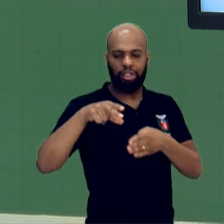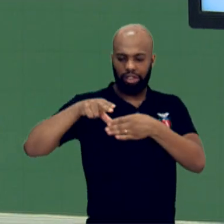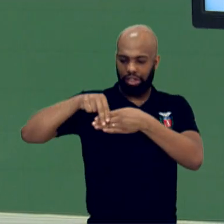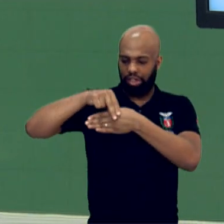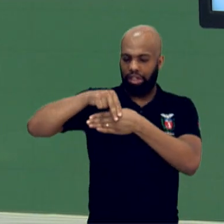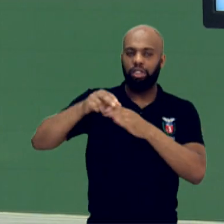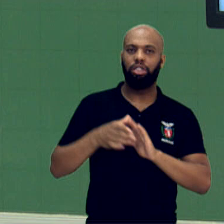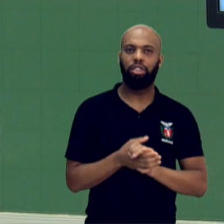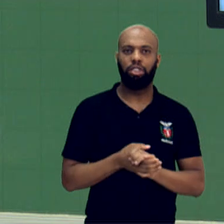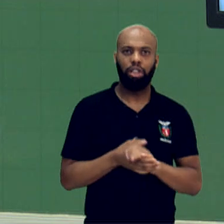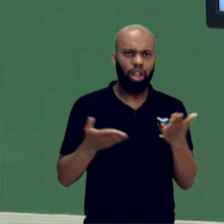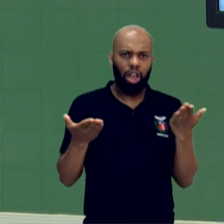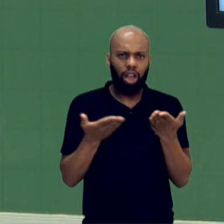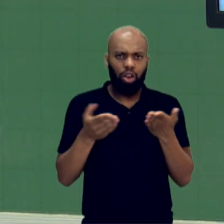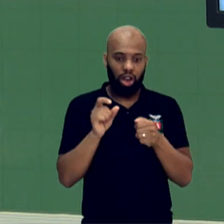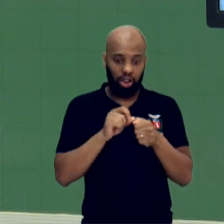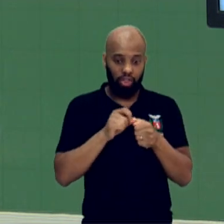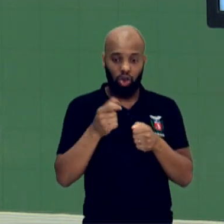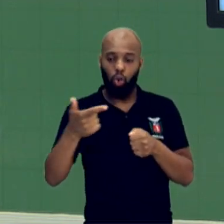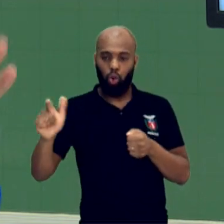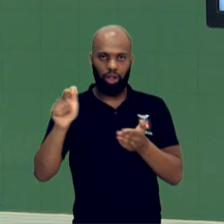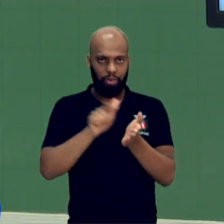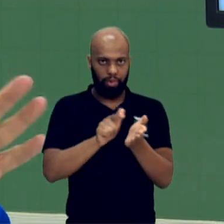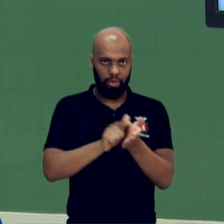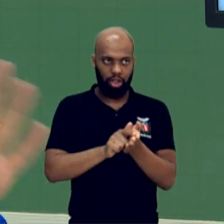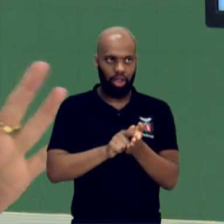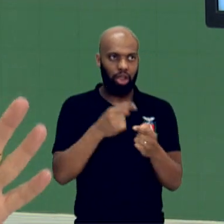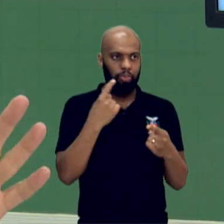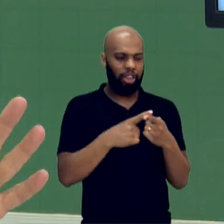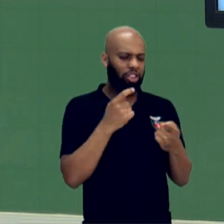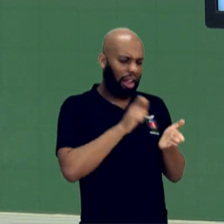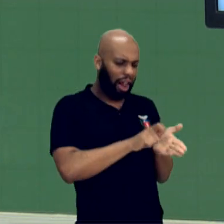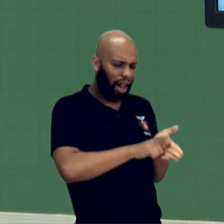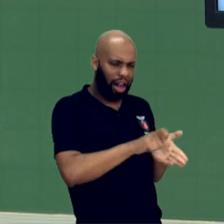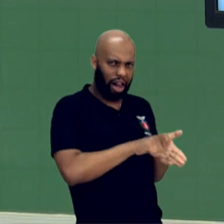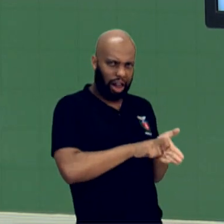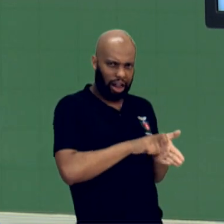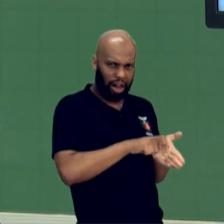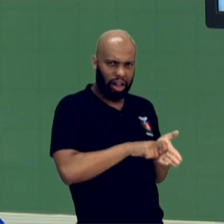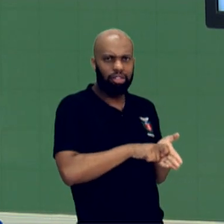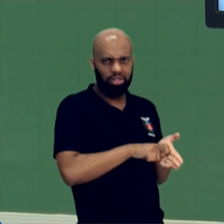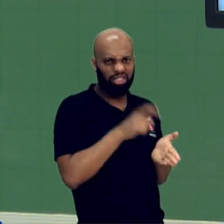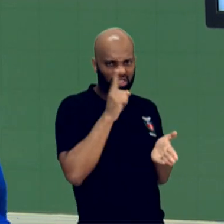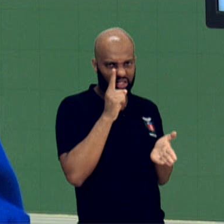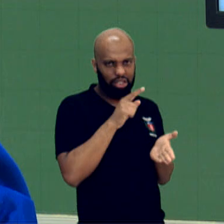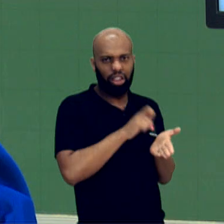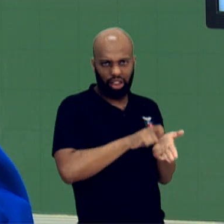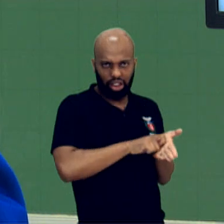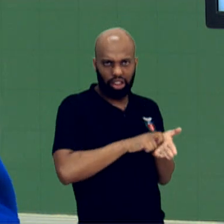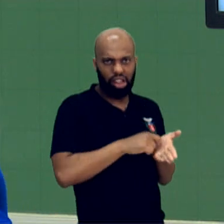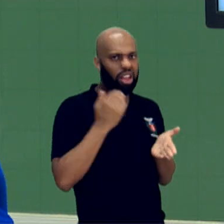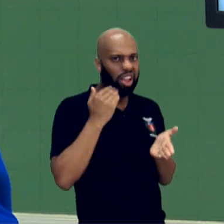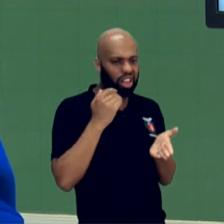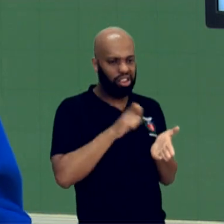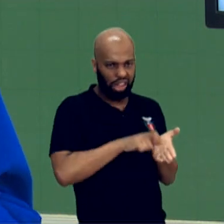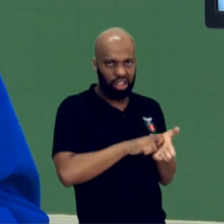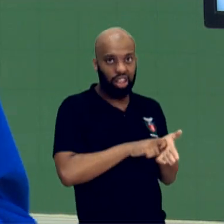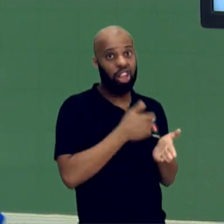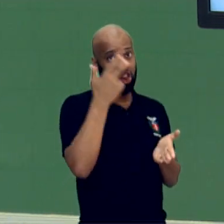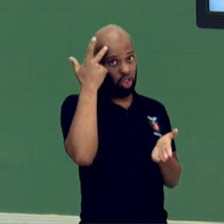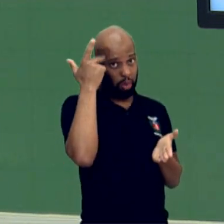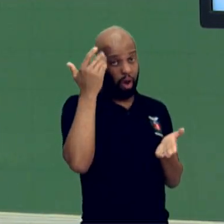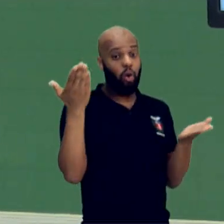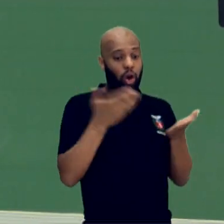eu vou pegar um outro papel, porque esse já deve estar todo borrado, né? Vou reescrever. Vou ler